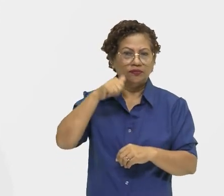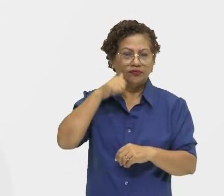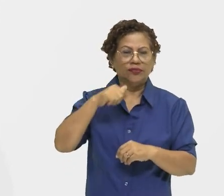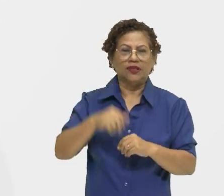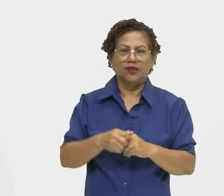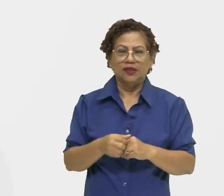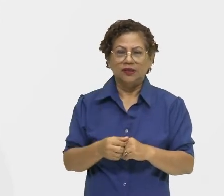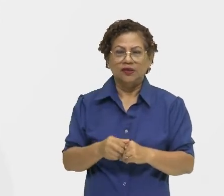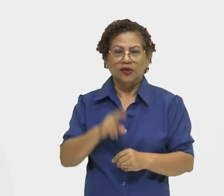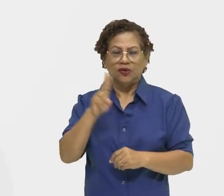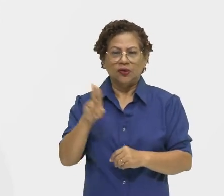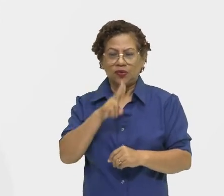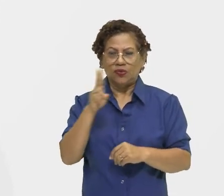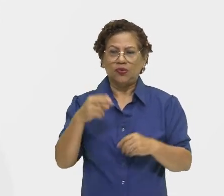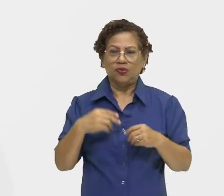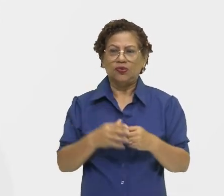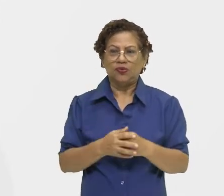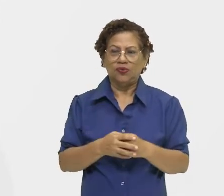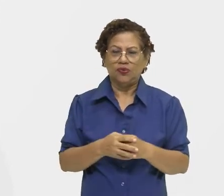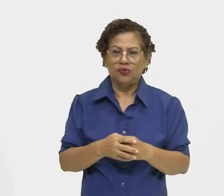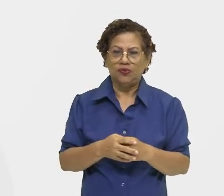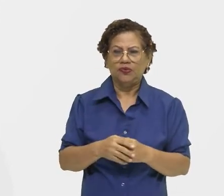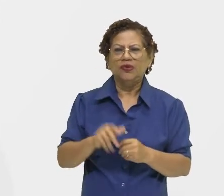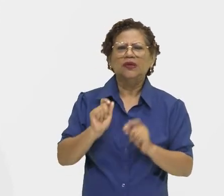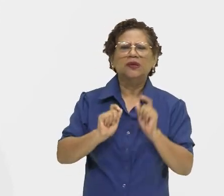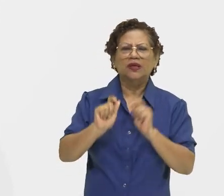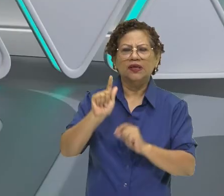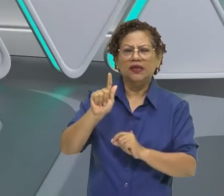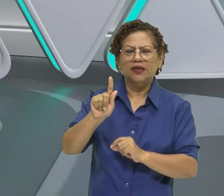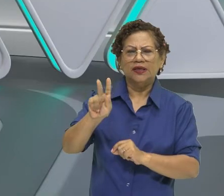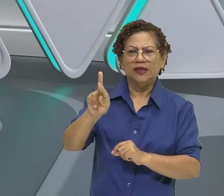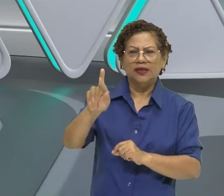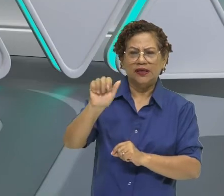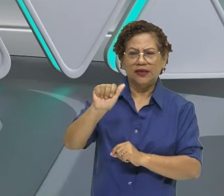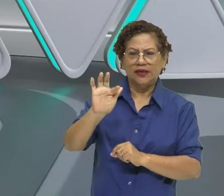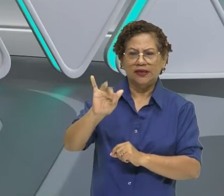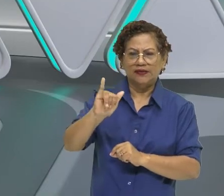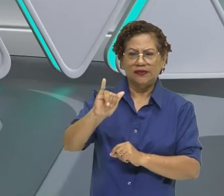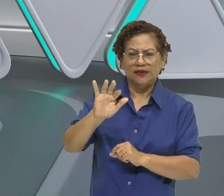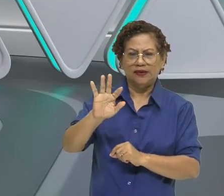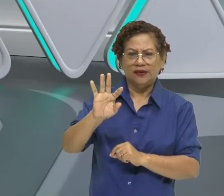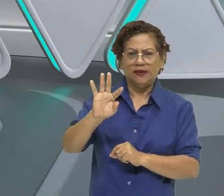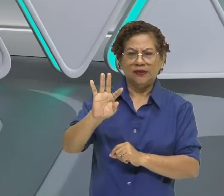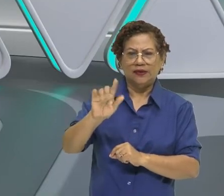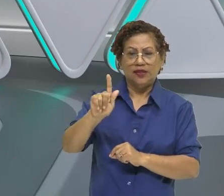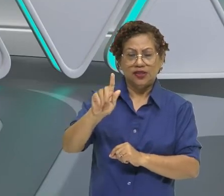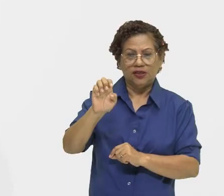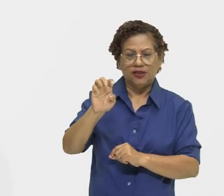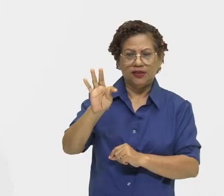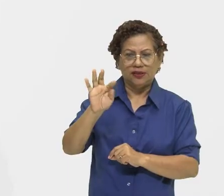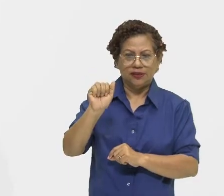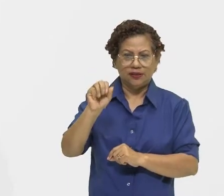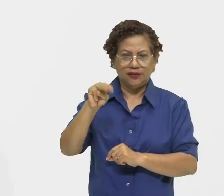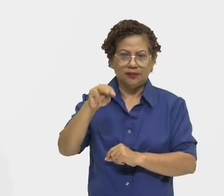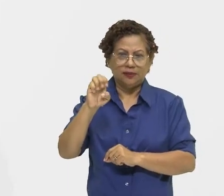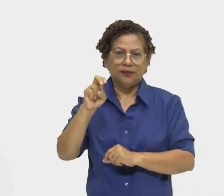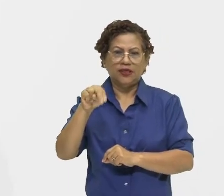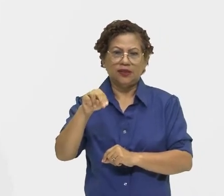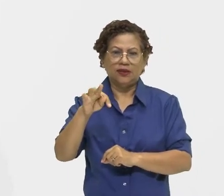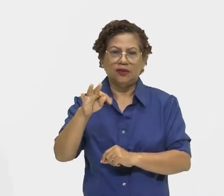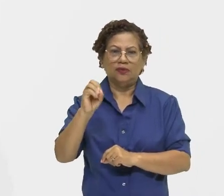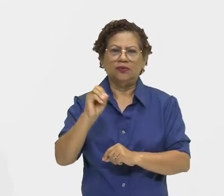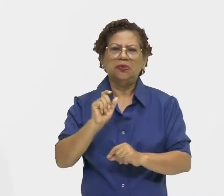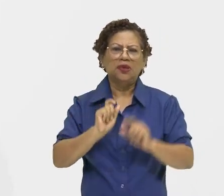Tá, professora? Agora explica o que é drapejamento, né? Vocês estão vendo que essa imagem... vamos voltar lá na imagem.